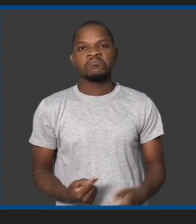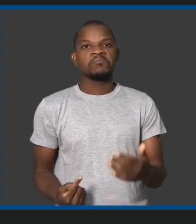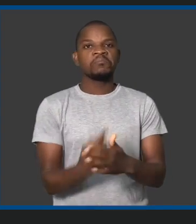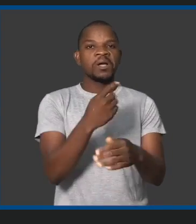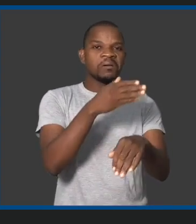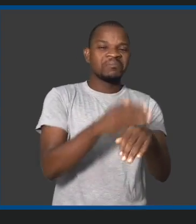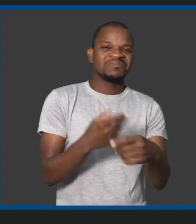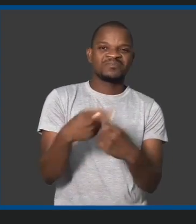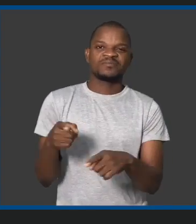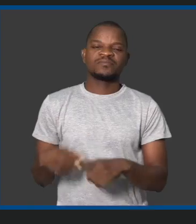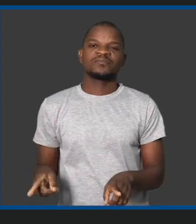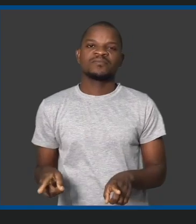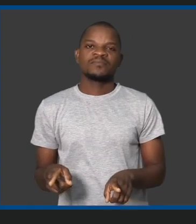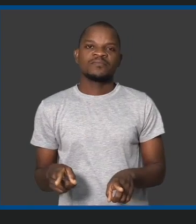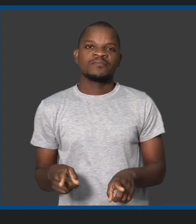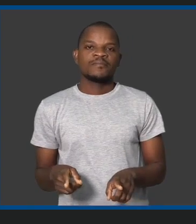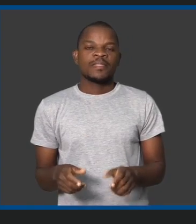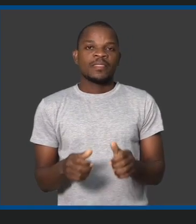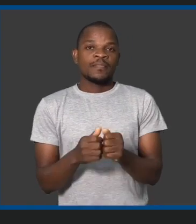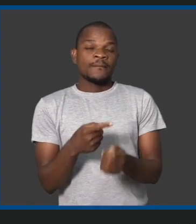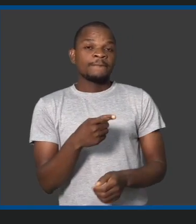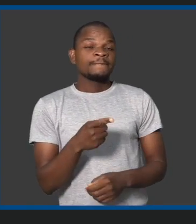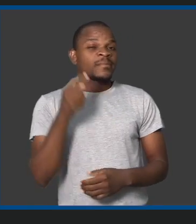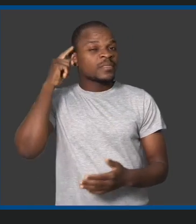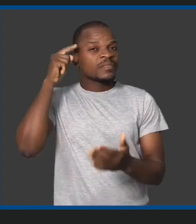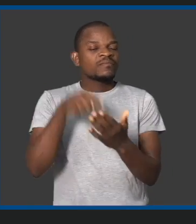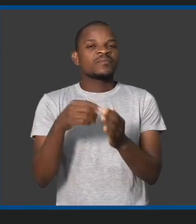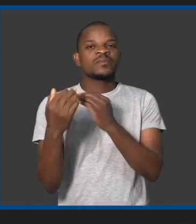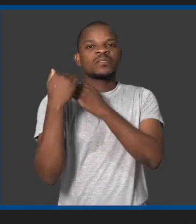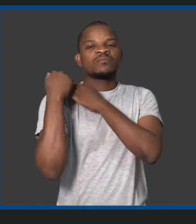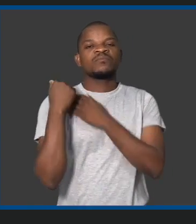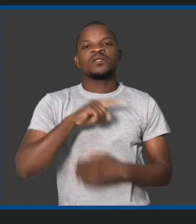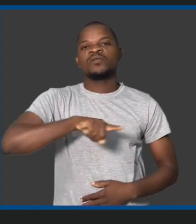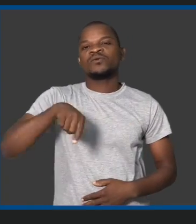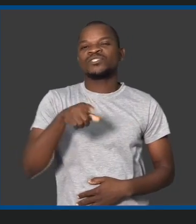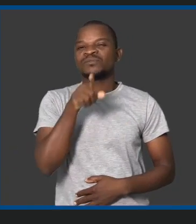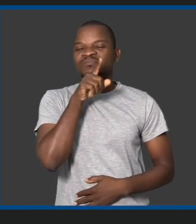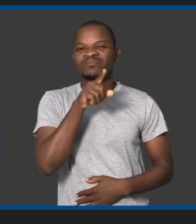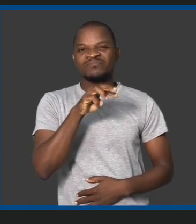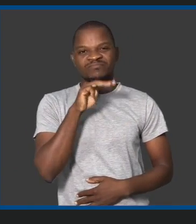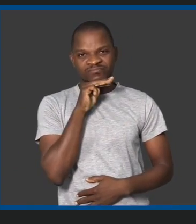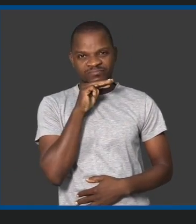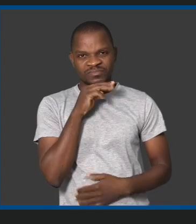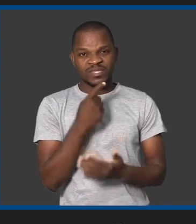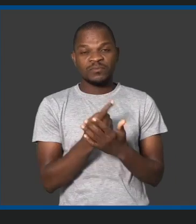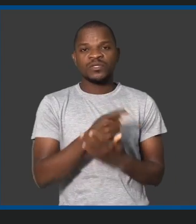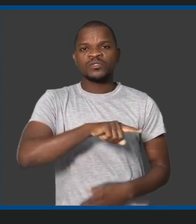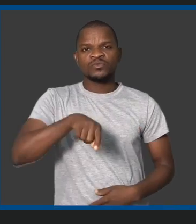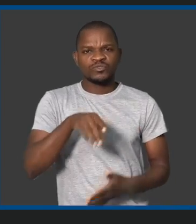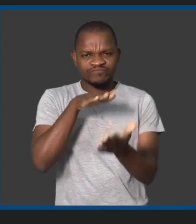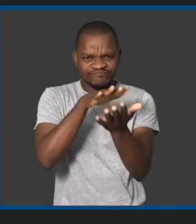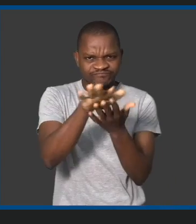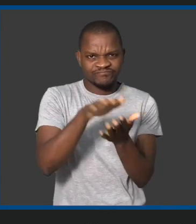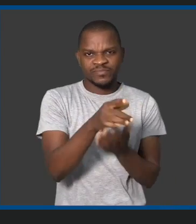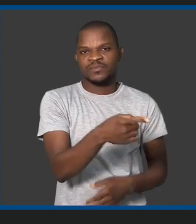poderia descer sem saber onde ele está. Bom, esta é uma responsabilidade de nós, como pais. A realidade, nós temos de dizer aos